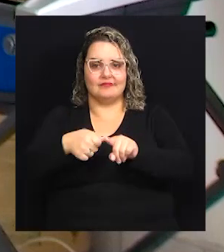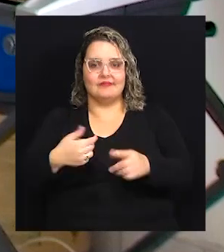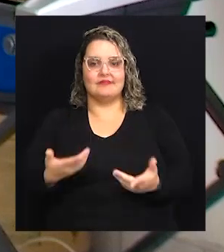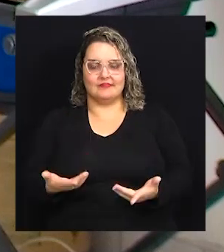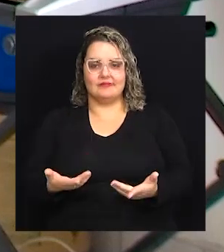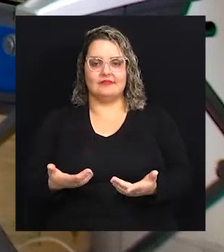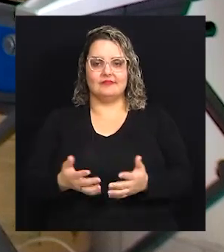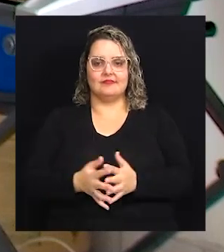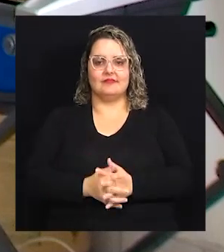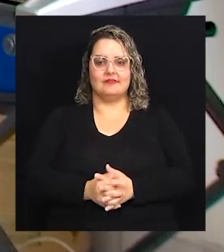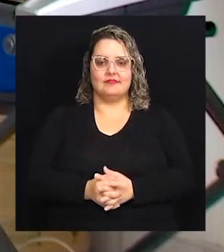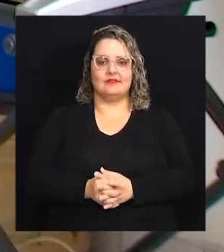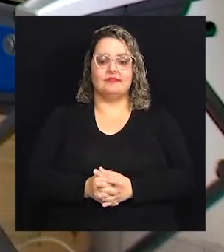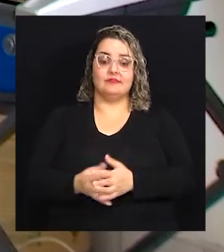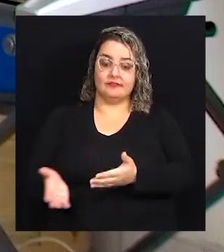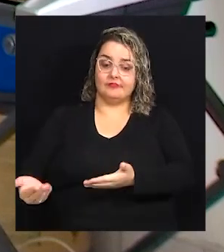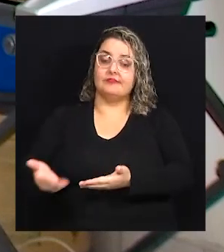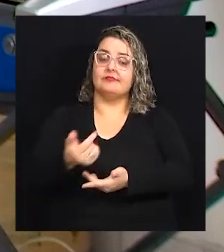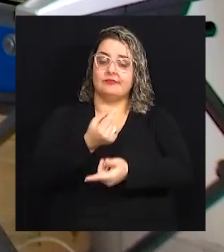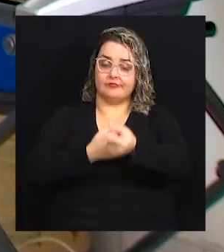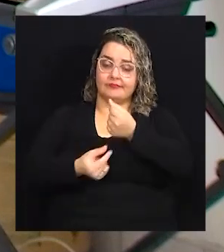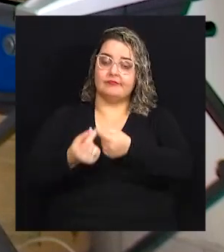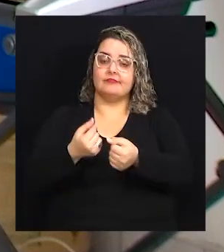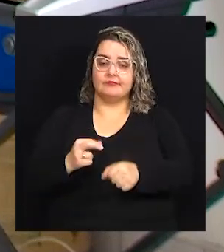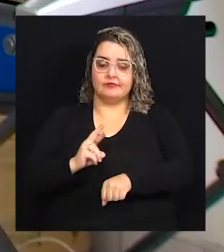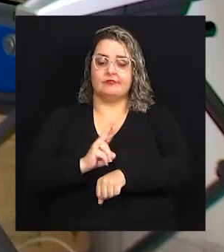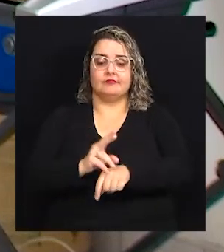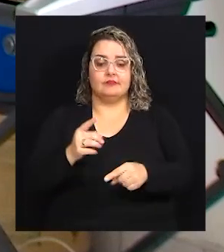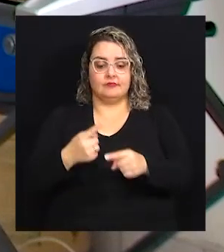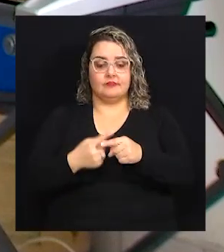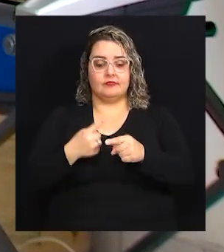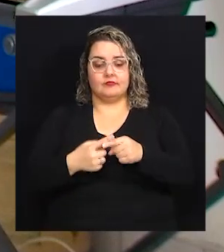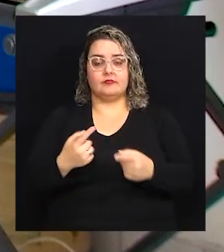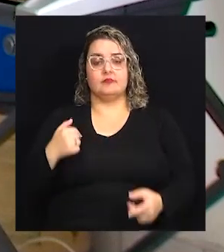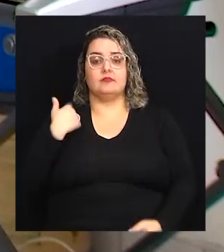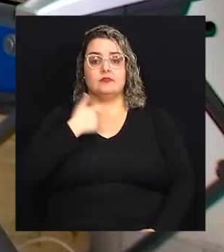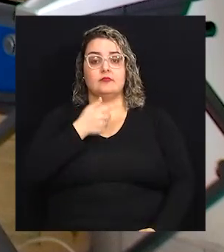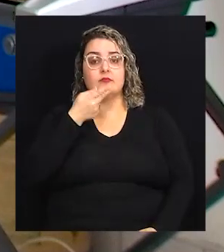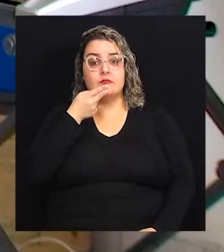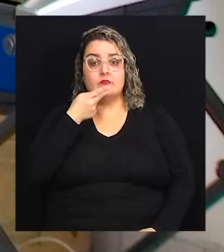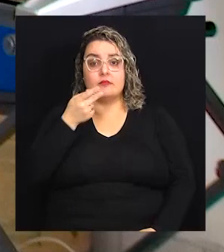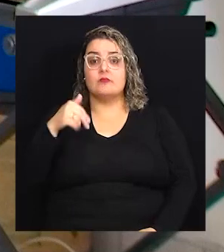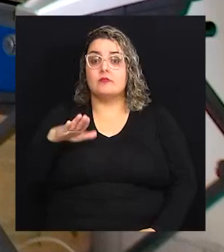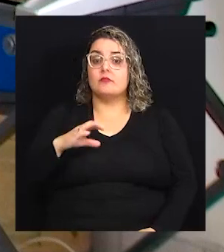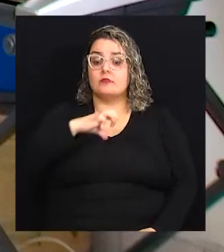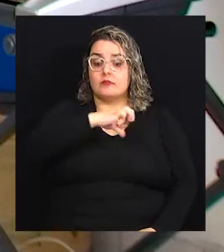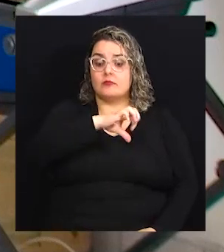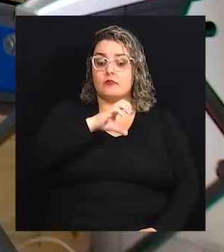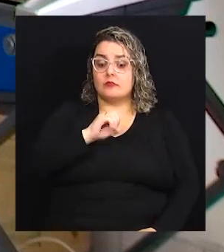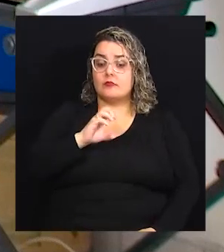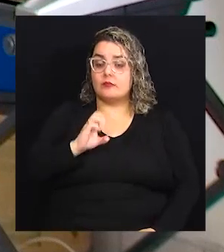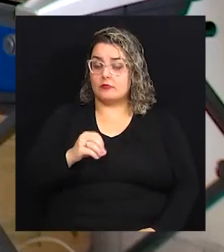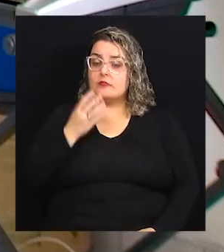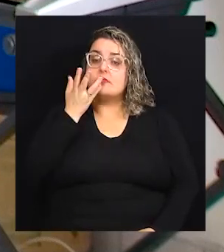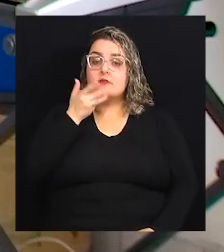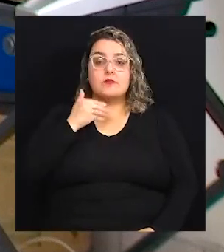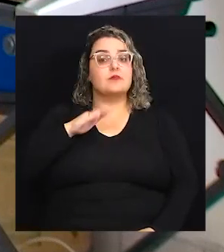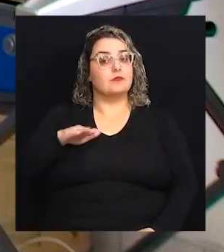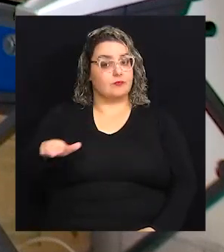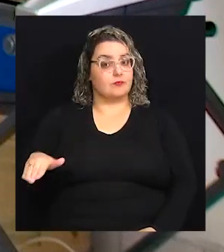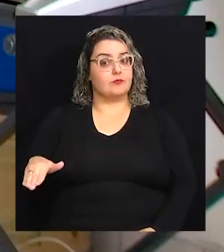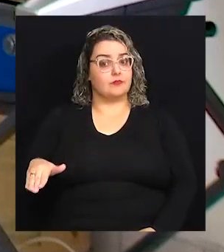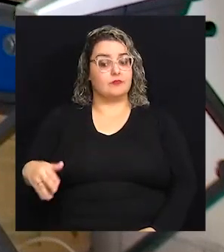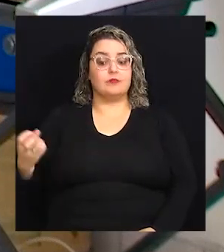tendo que agariar recursos mesmo, porque nós estamos falando de mais de 900